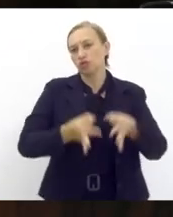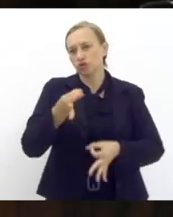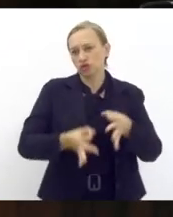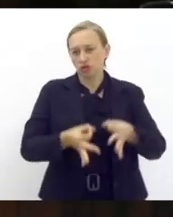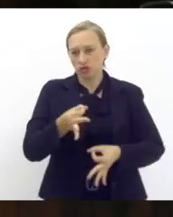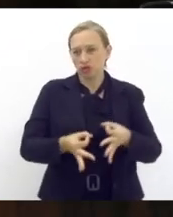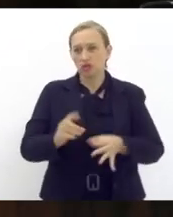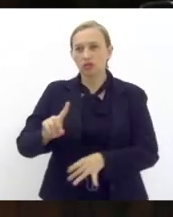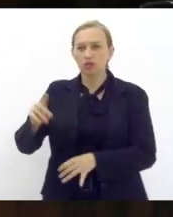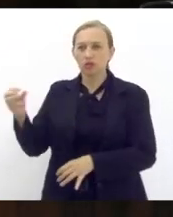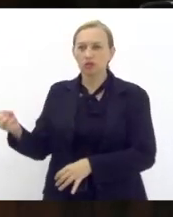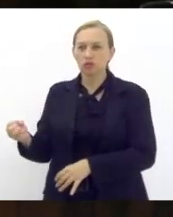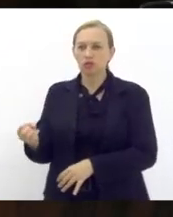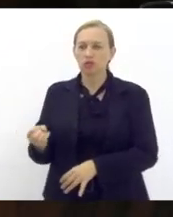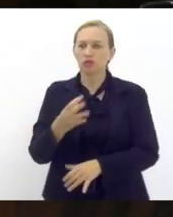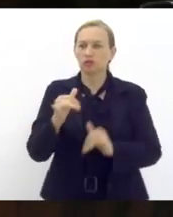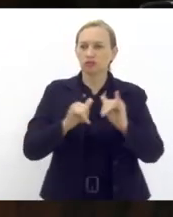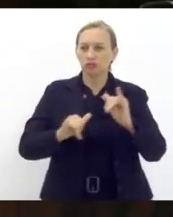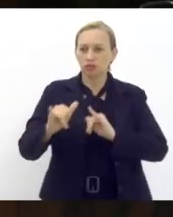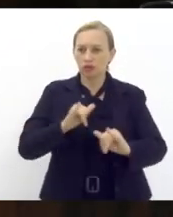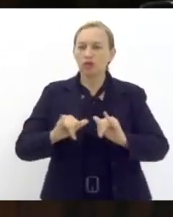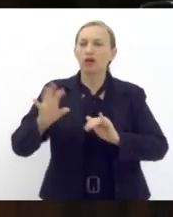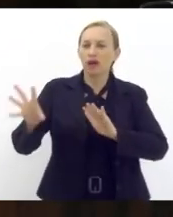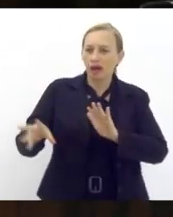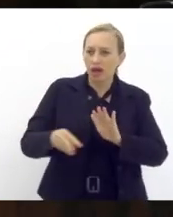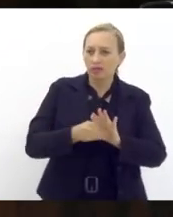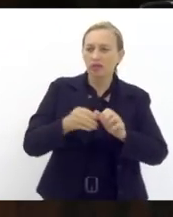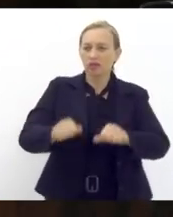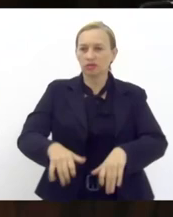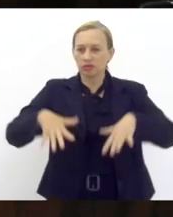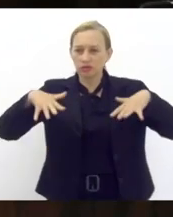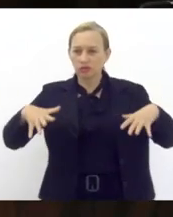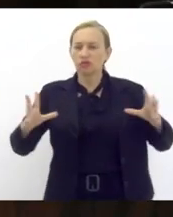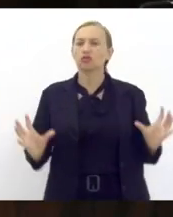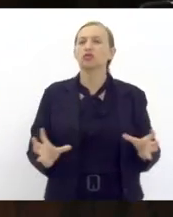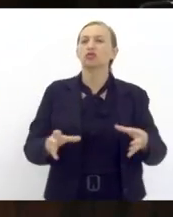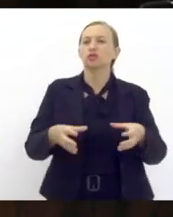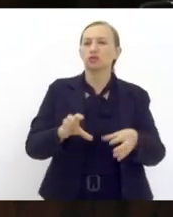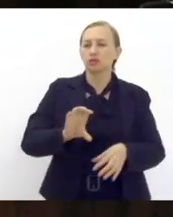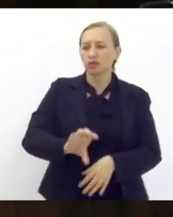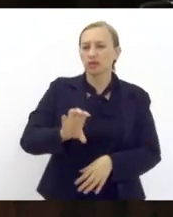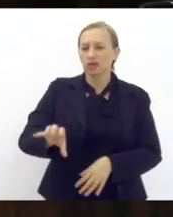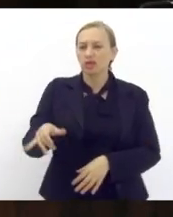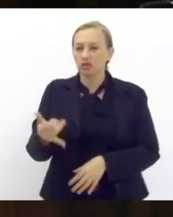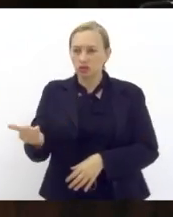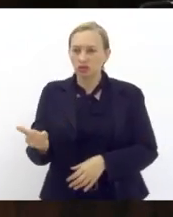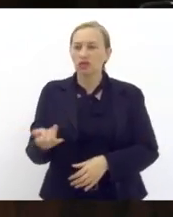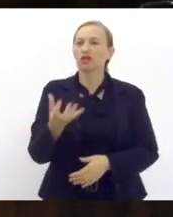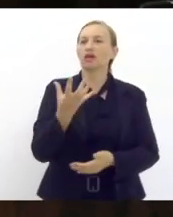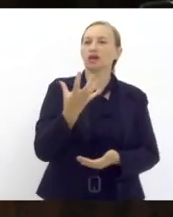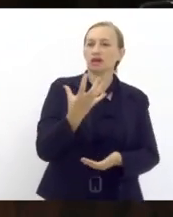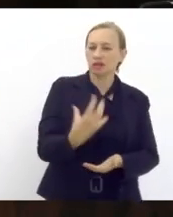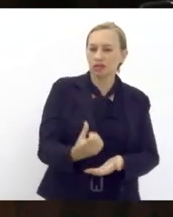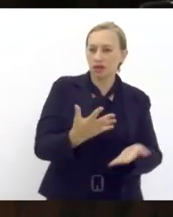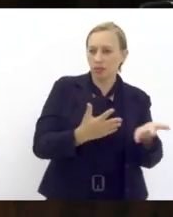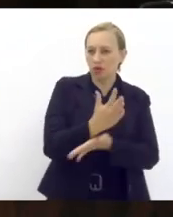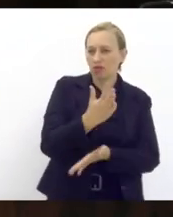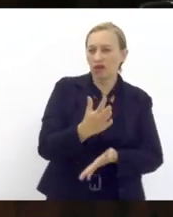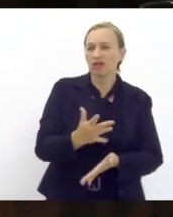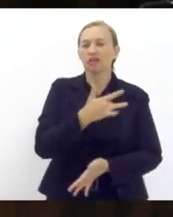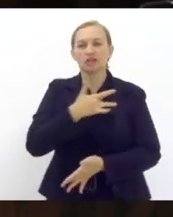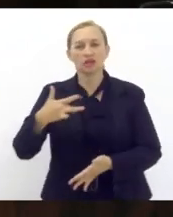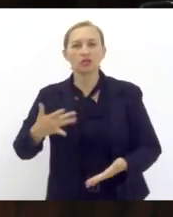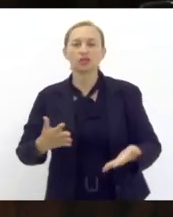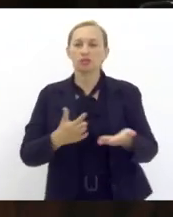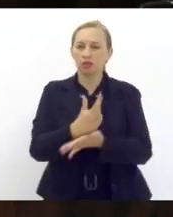Novos pareceres. A emenda de plenário das comissões de Constituição e Justiça, favorável. De saúde,